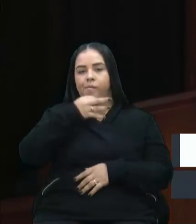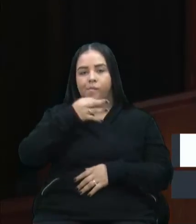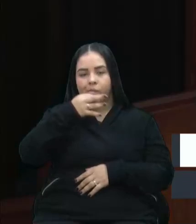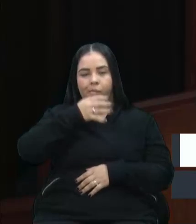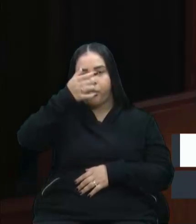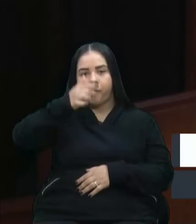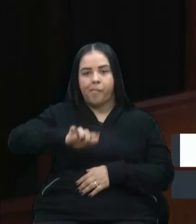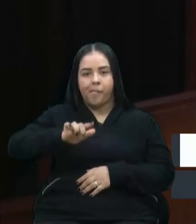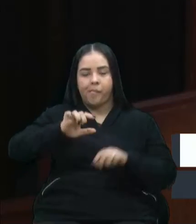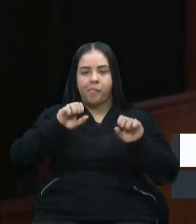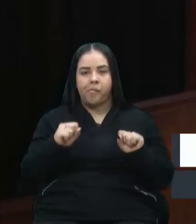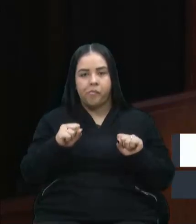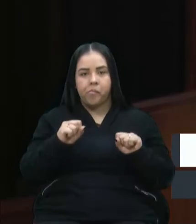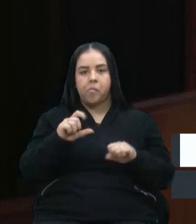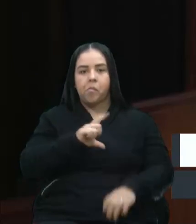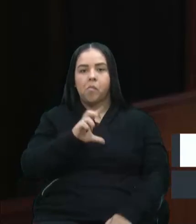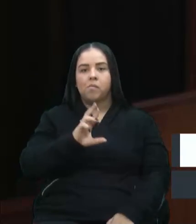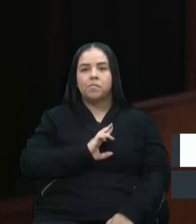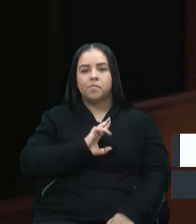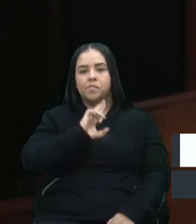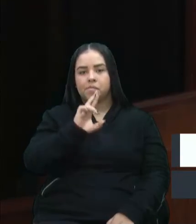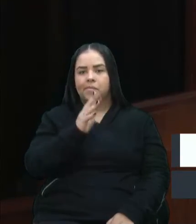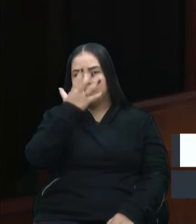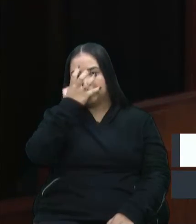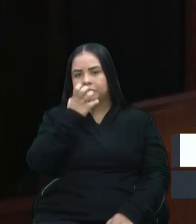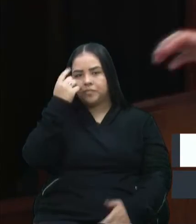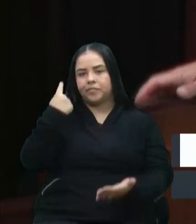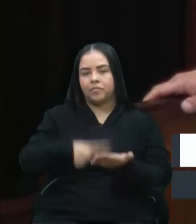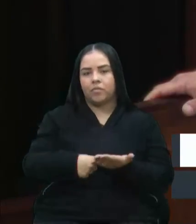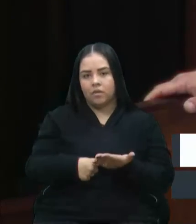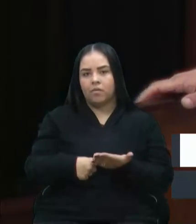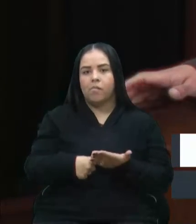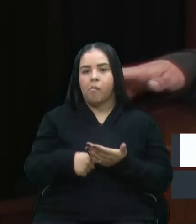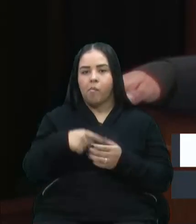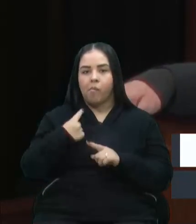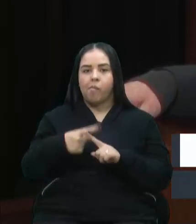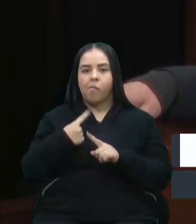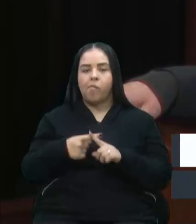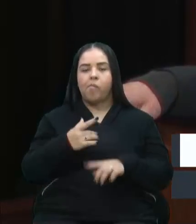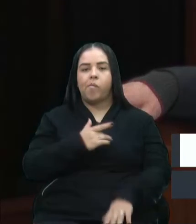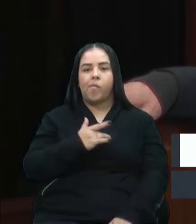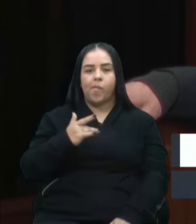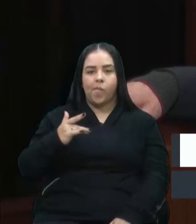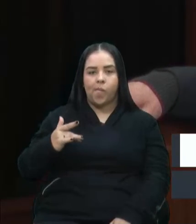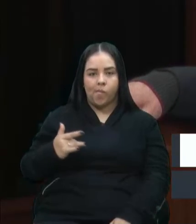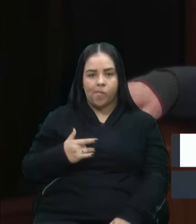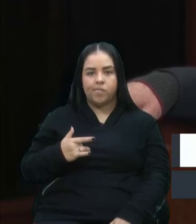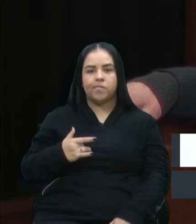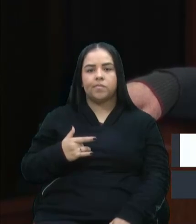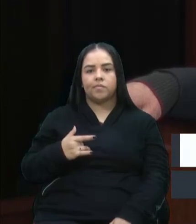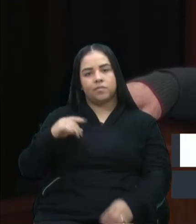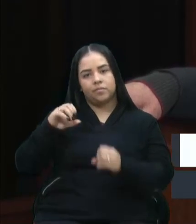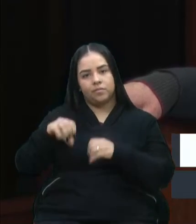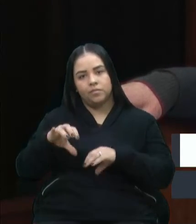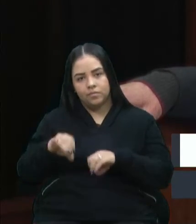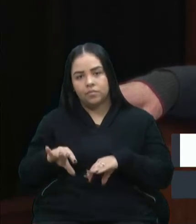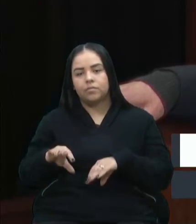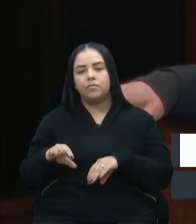vez, possa ter representantes sérios, comprometidos, porque saúde, saúde e educação